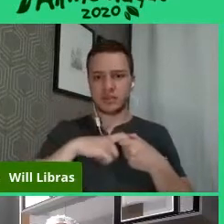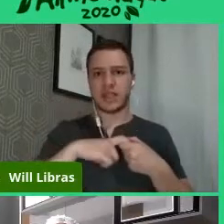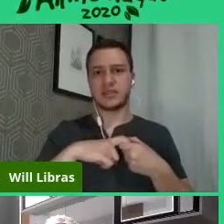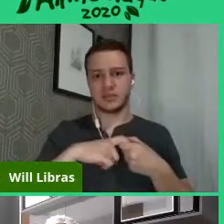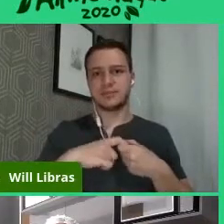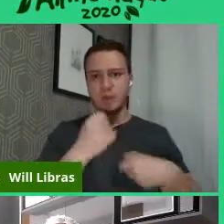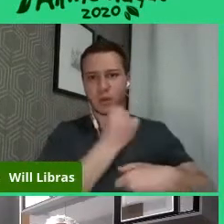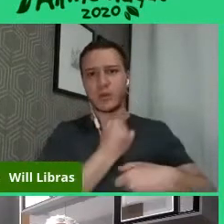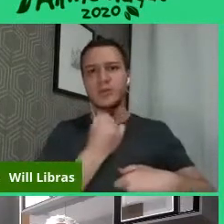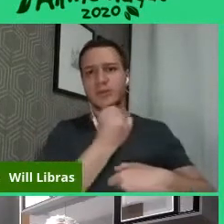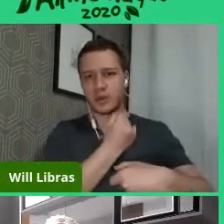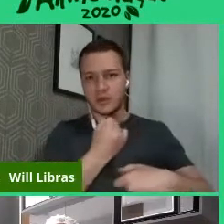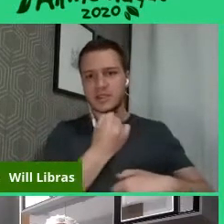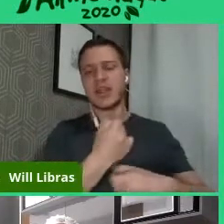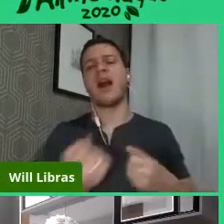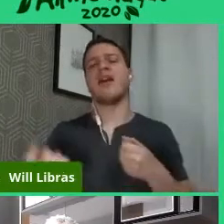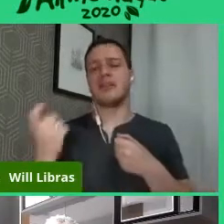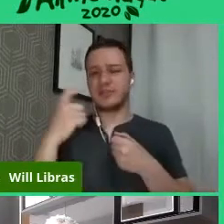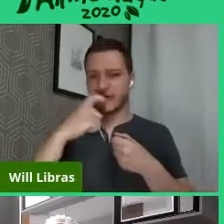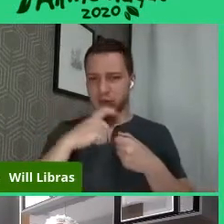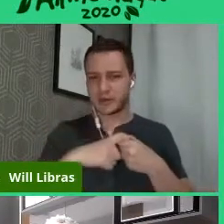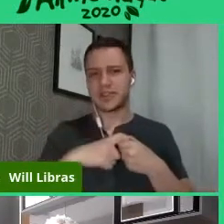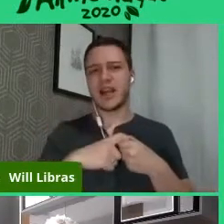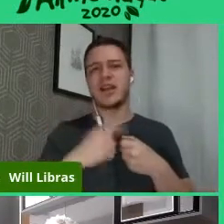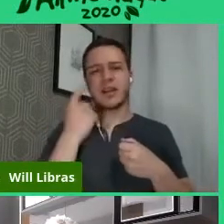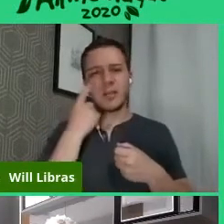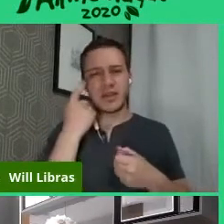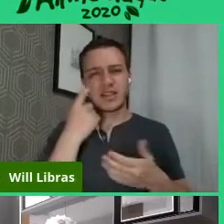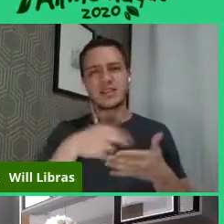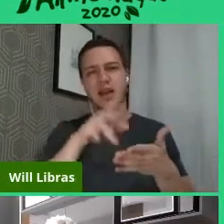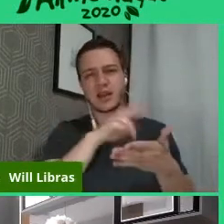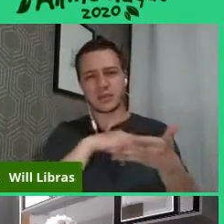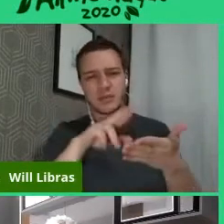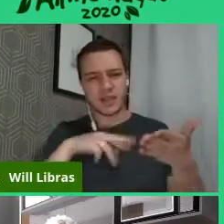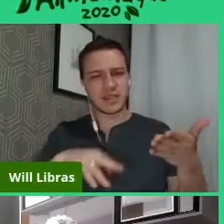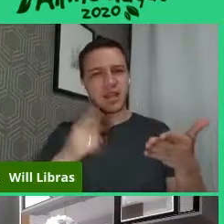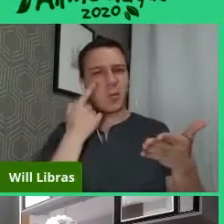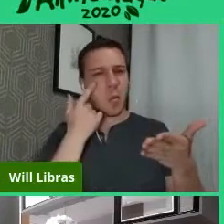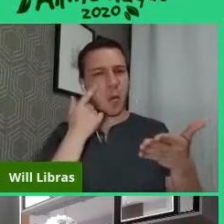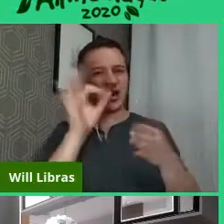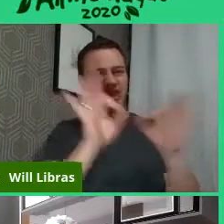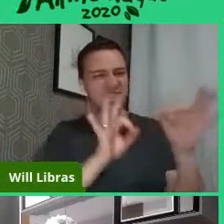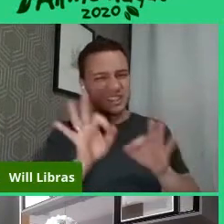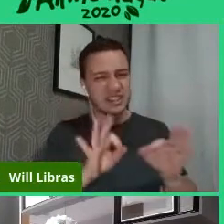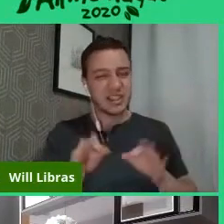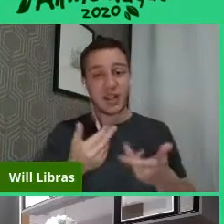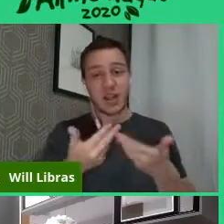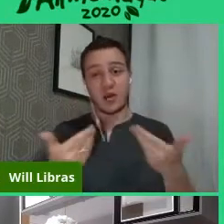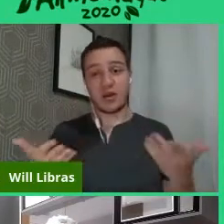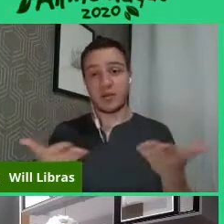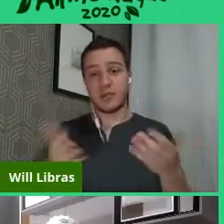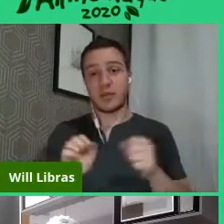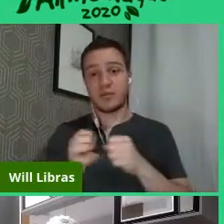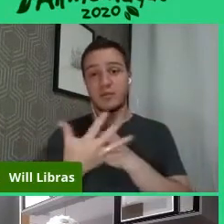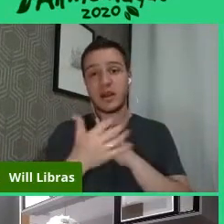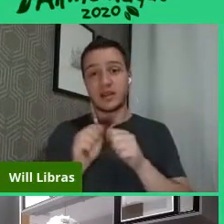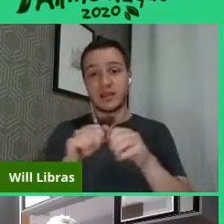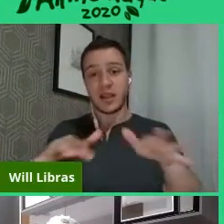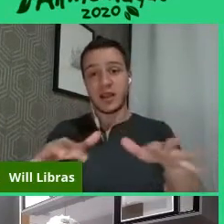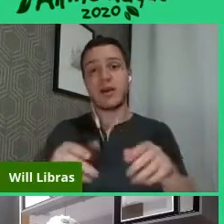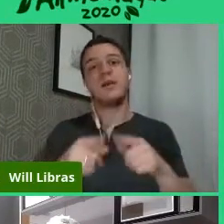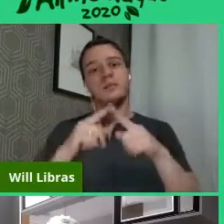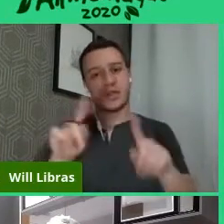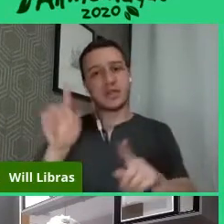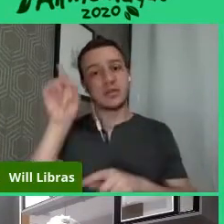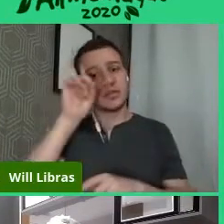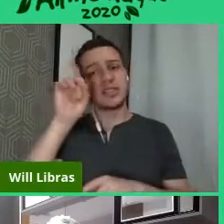mais que a gente tenha voltado, né, para a cozinha e voltado mais a receitas nesse período, né, de pandemia, a